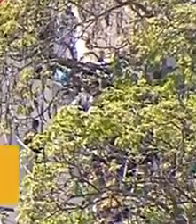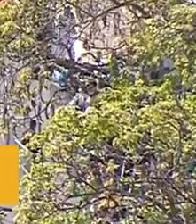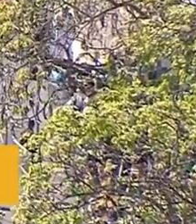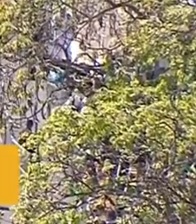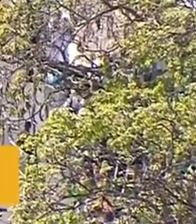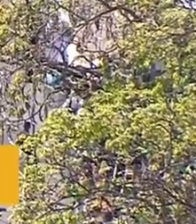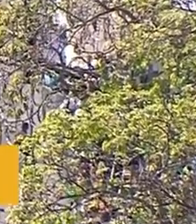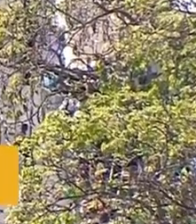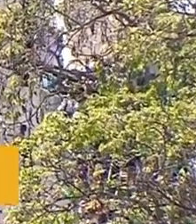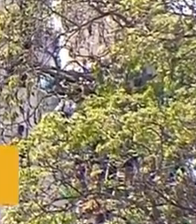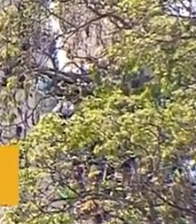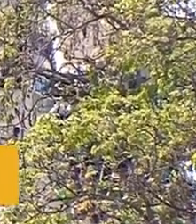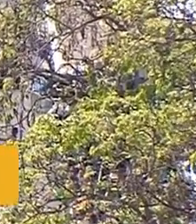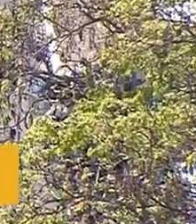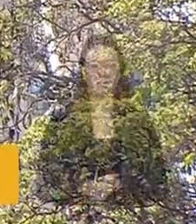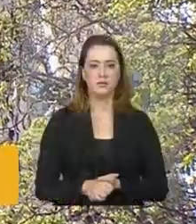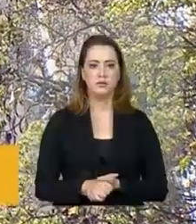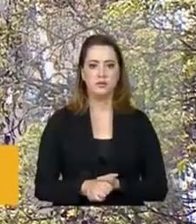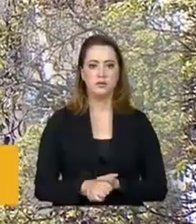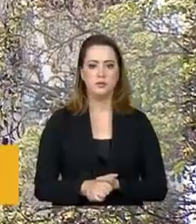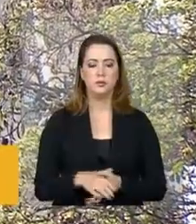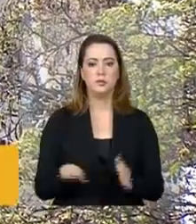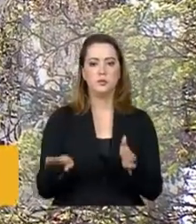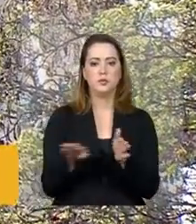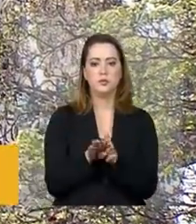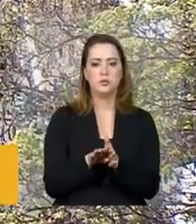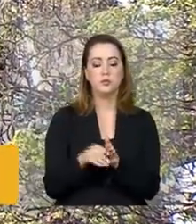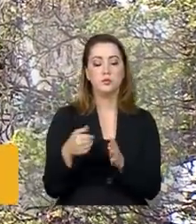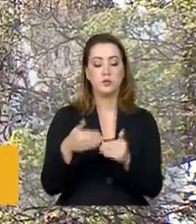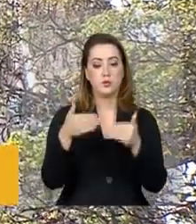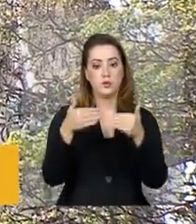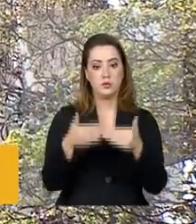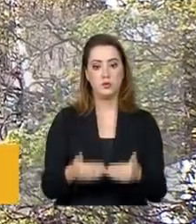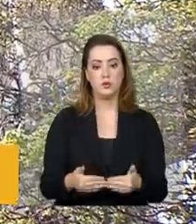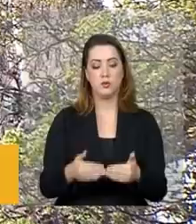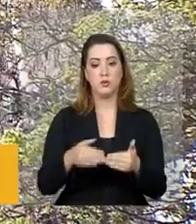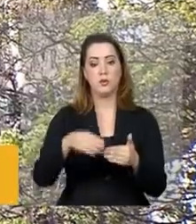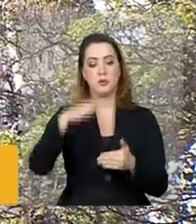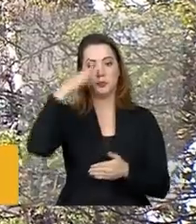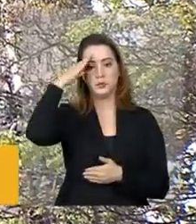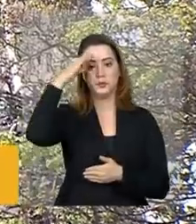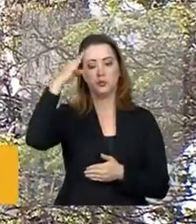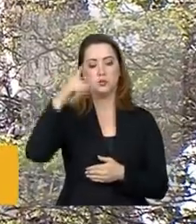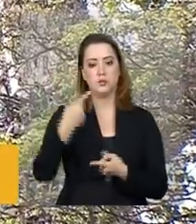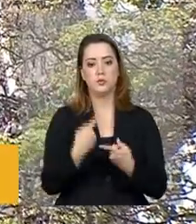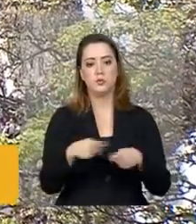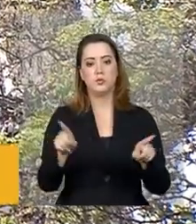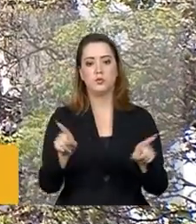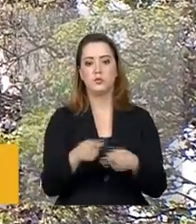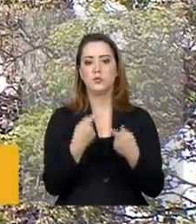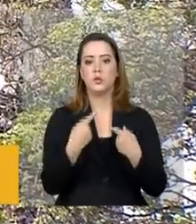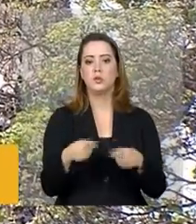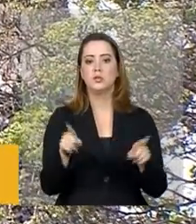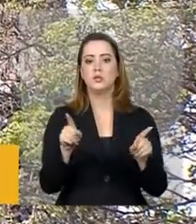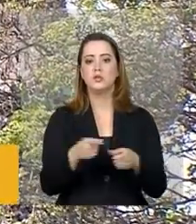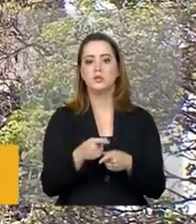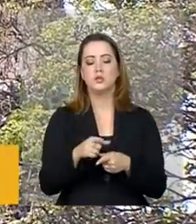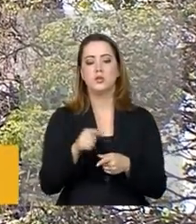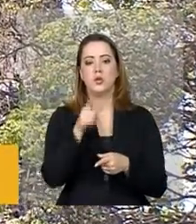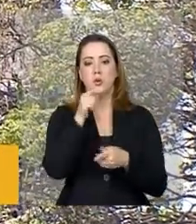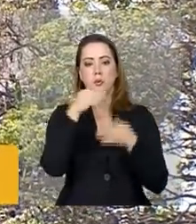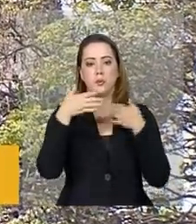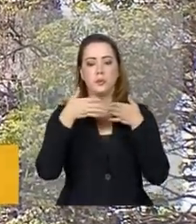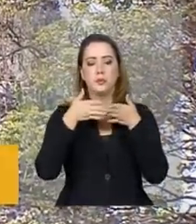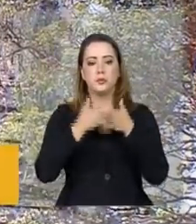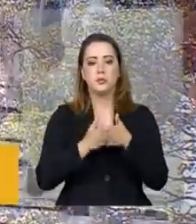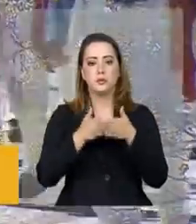Aproxima-se da tribuna, sob a regência do primeiro-tenente Manuel Nunes Ferreira, a banda de música do Batalhão da